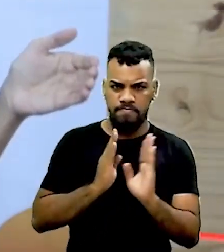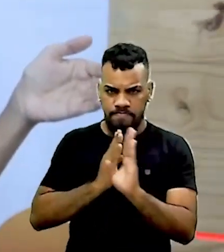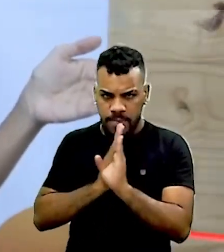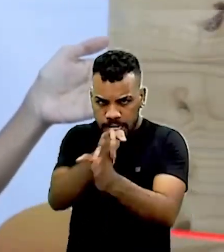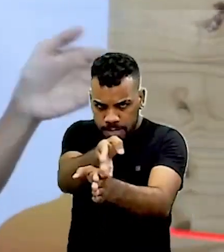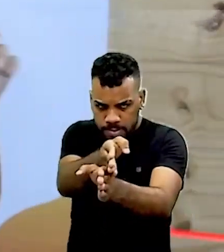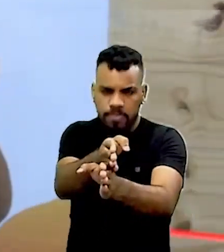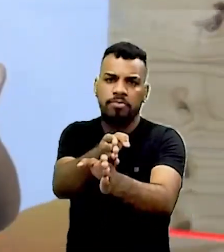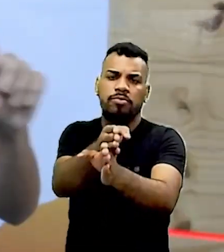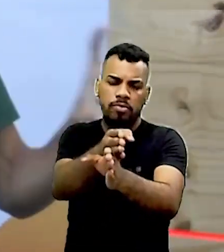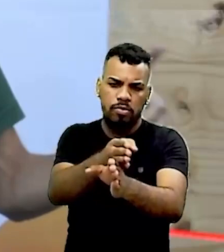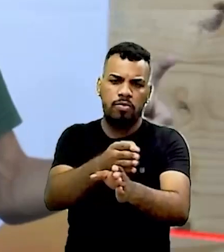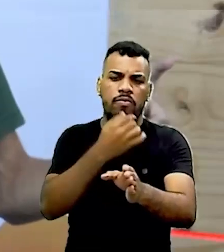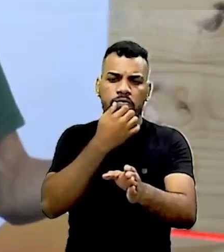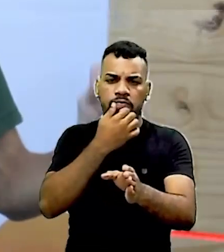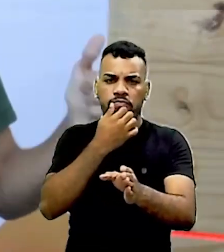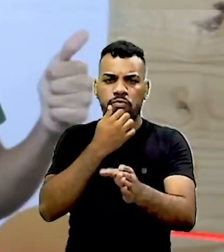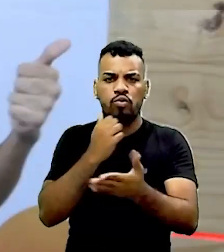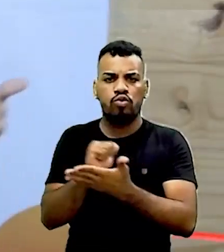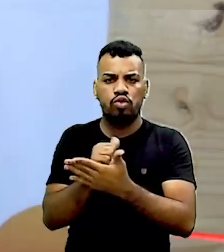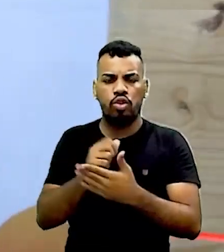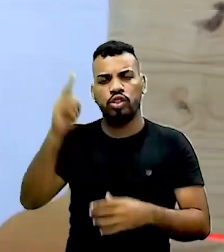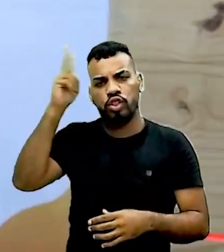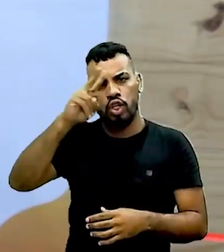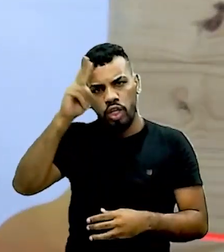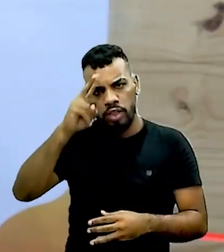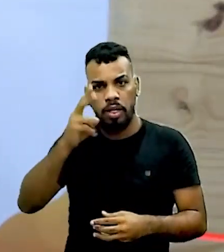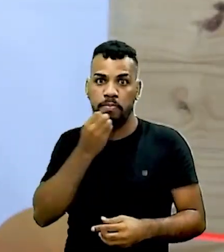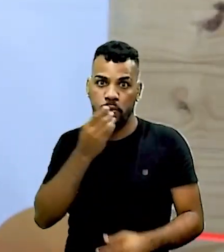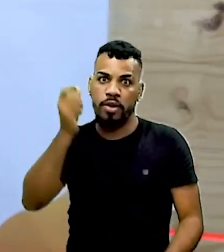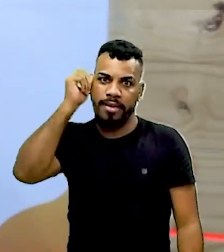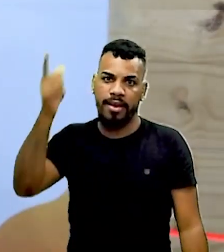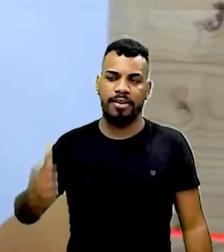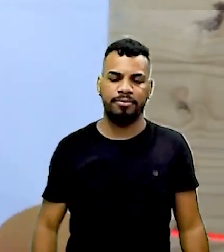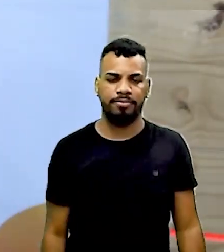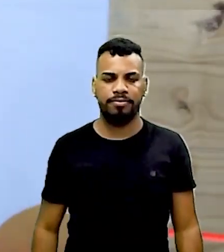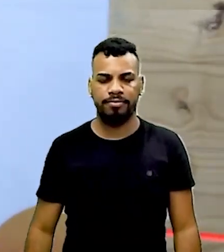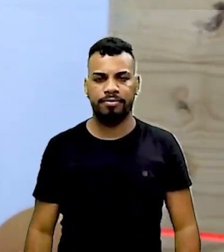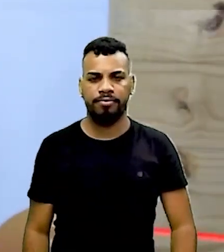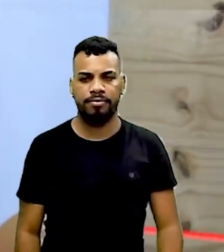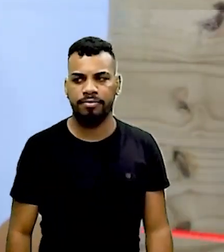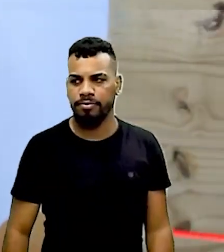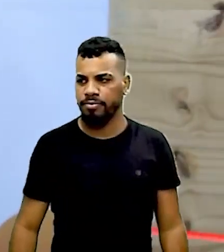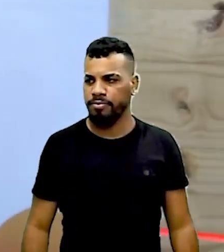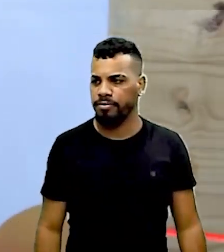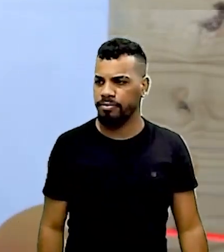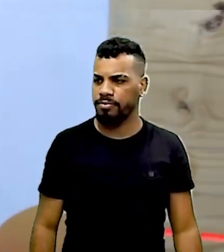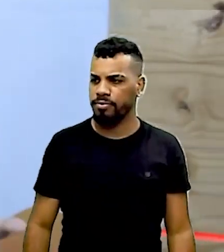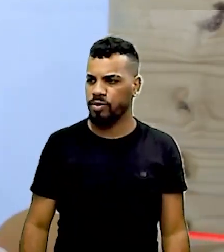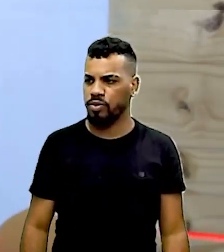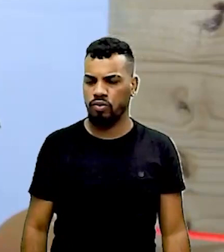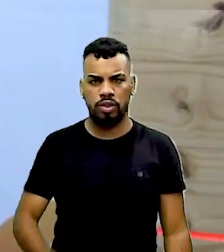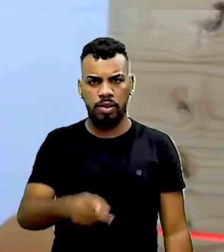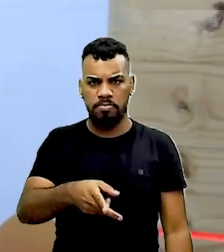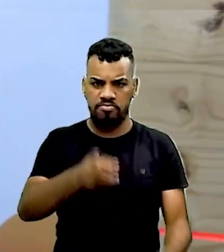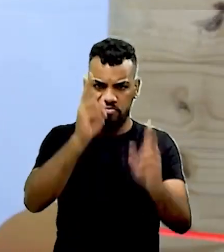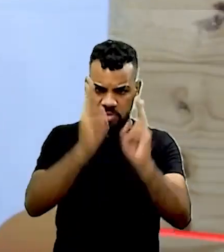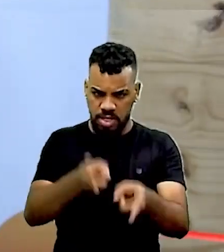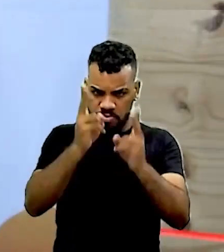animação em plataforma, num jogo com história, é uma boa ideia. Você não está justamente preso à